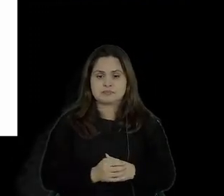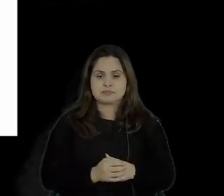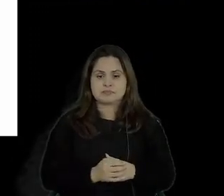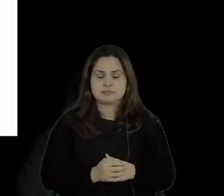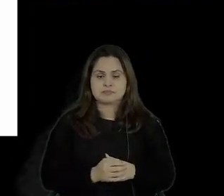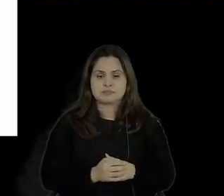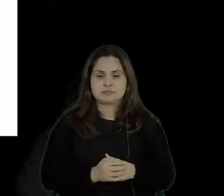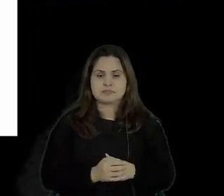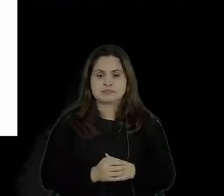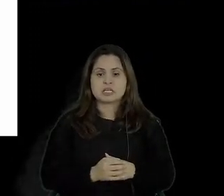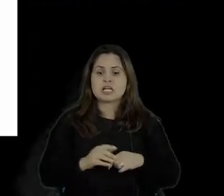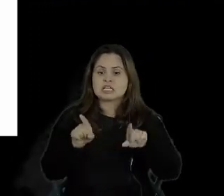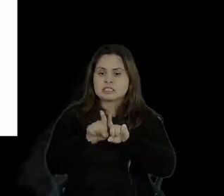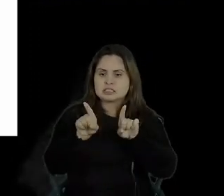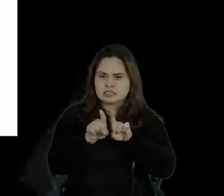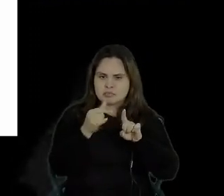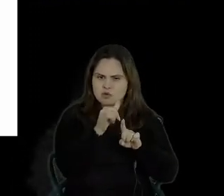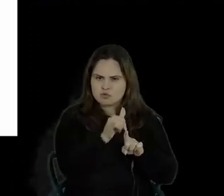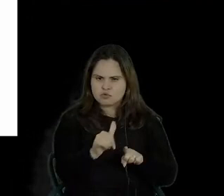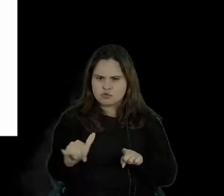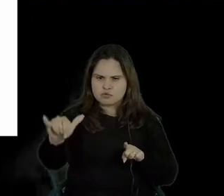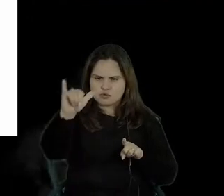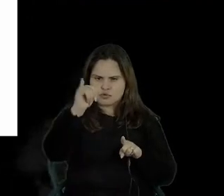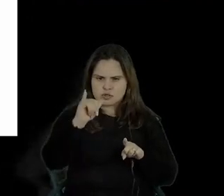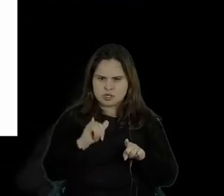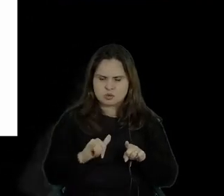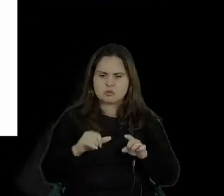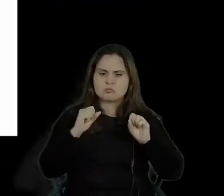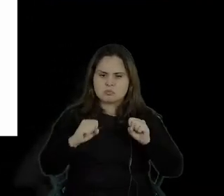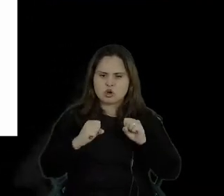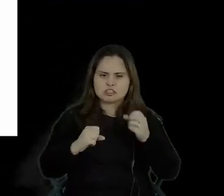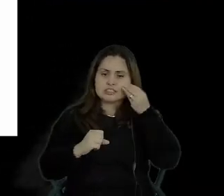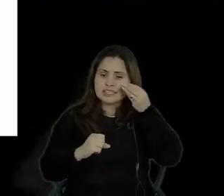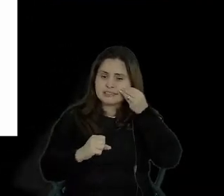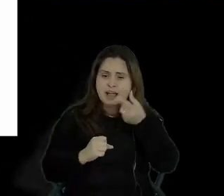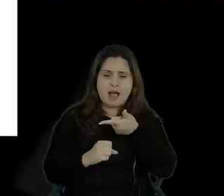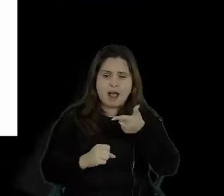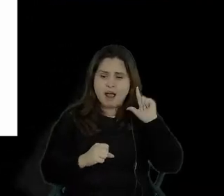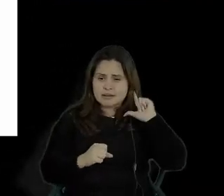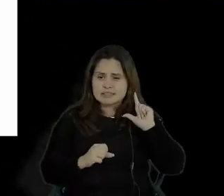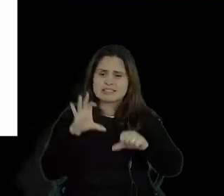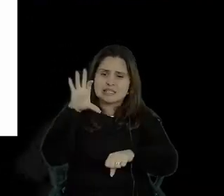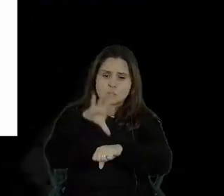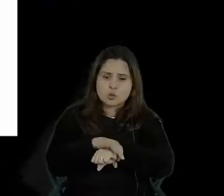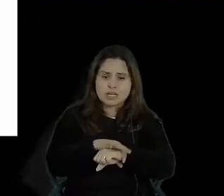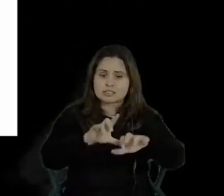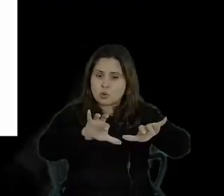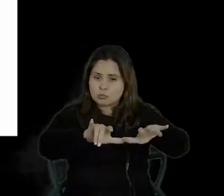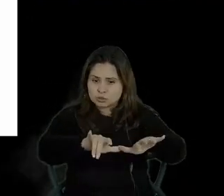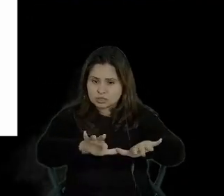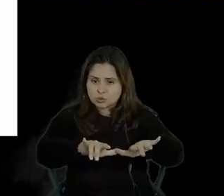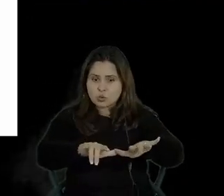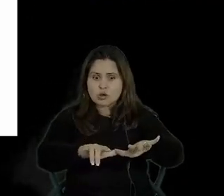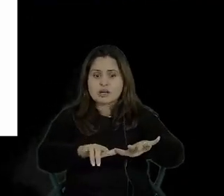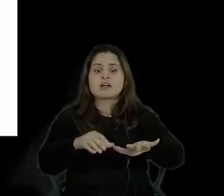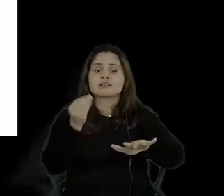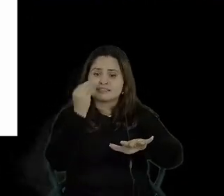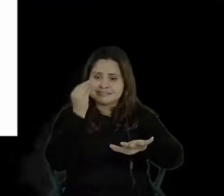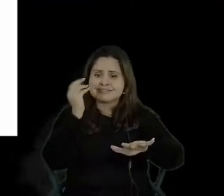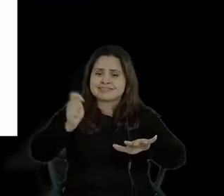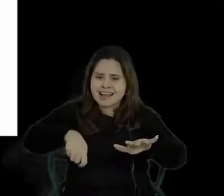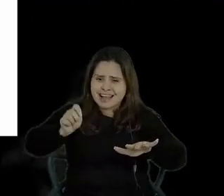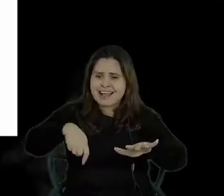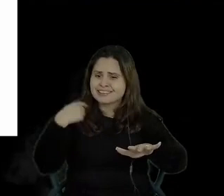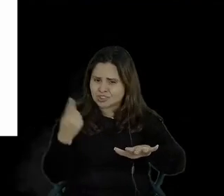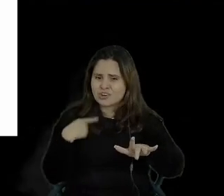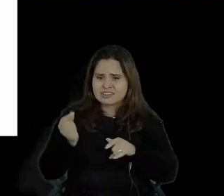E se os dispositivos médicos pudessem ser projetados e testados com segurança no mundo virtual, antes mesmo de serem testados? Nós estamos fazendo isso.